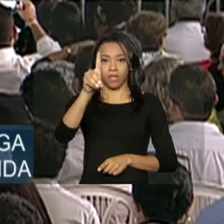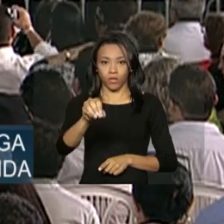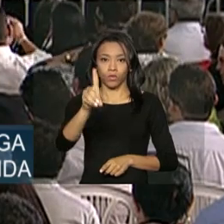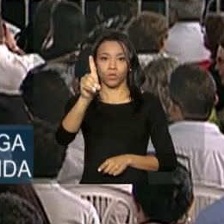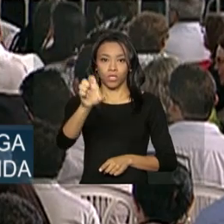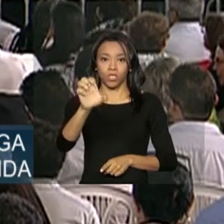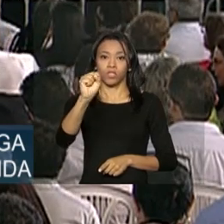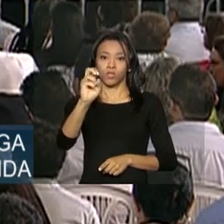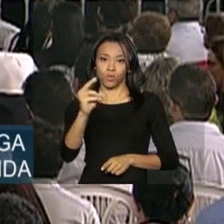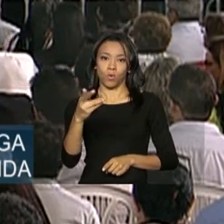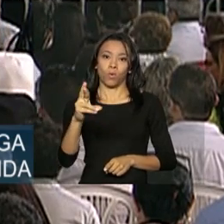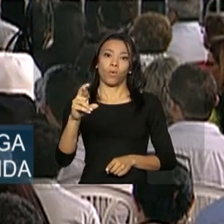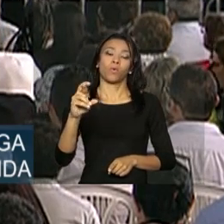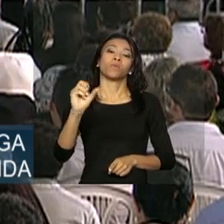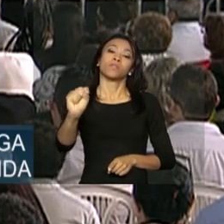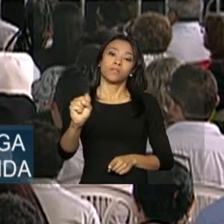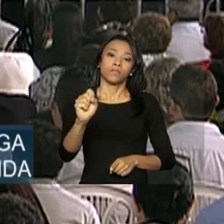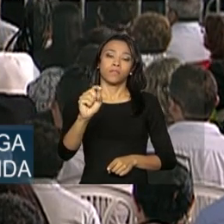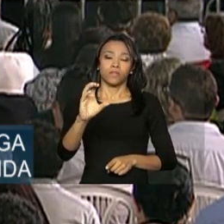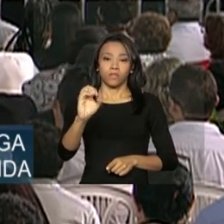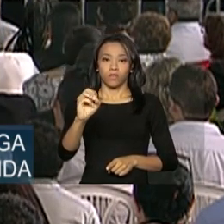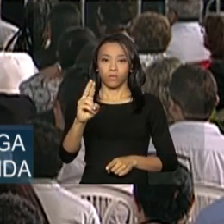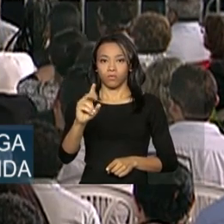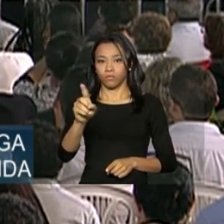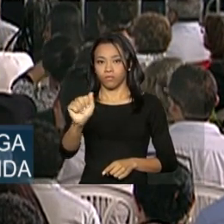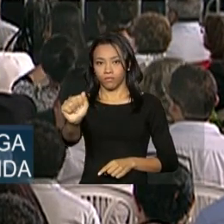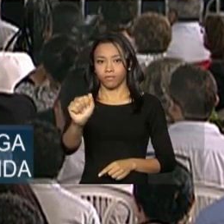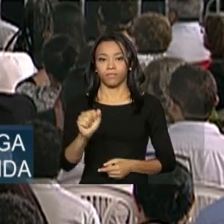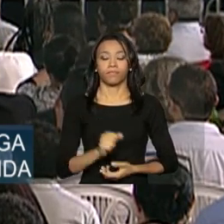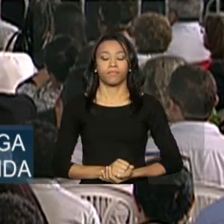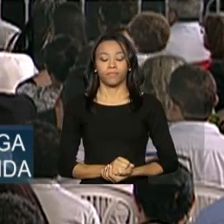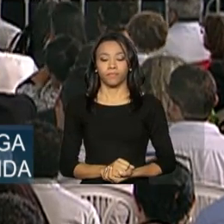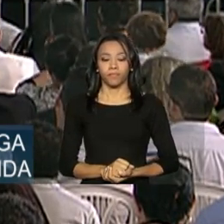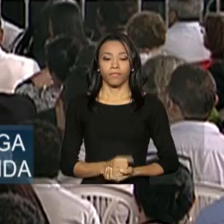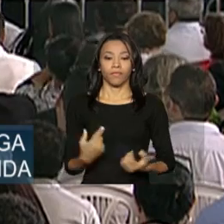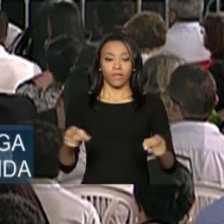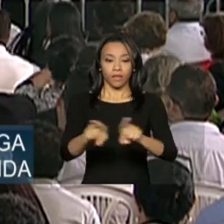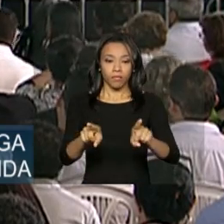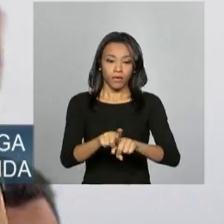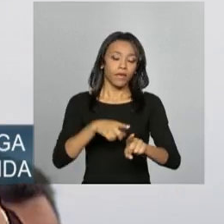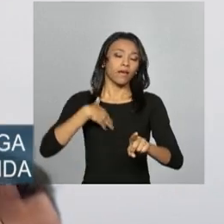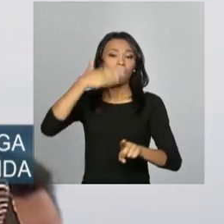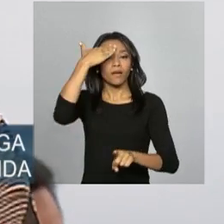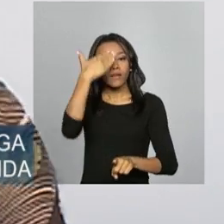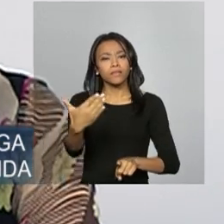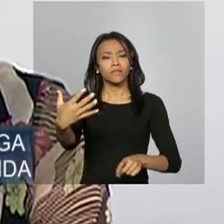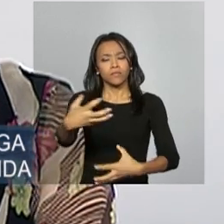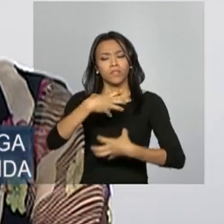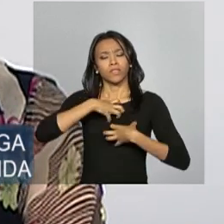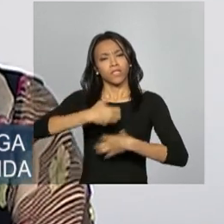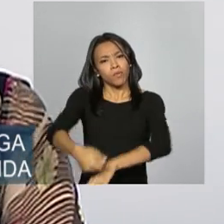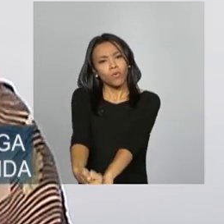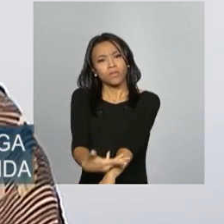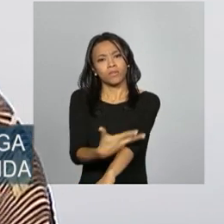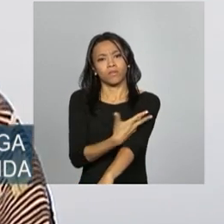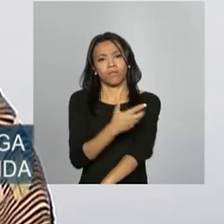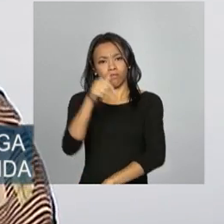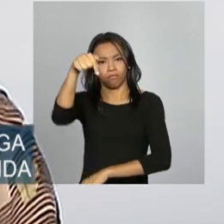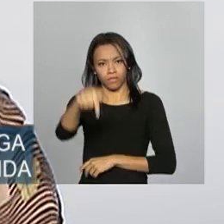E, finalmente, eu queria dizer para vocês da grande emoção que todos nós